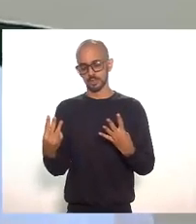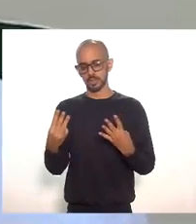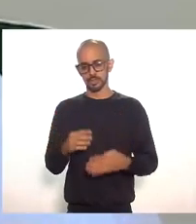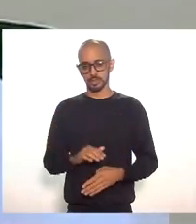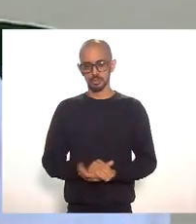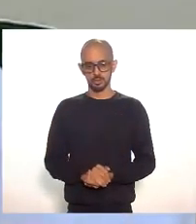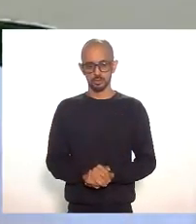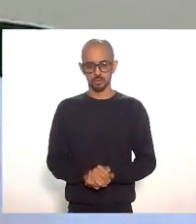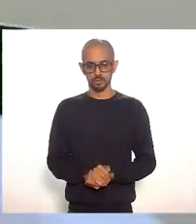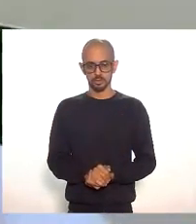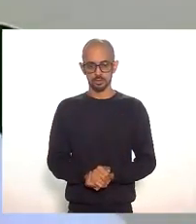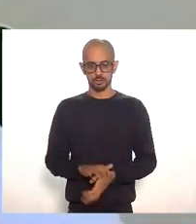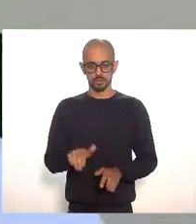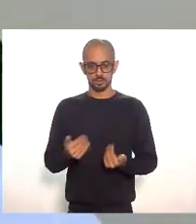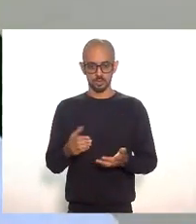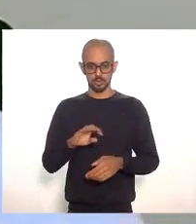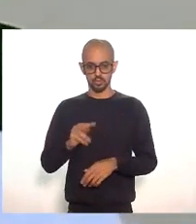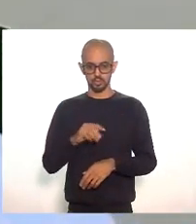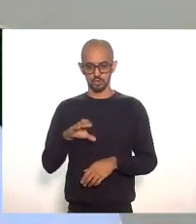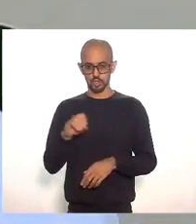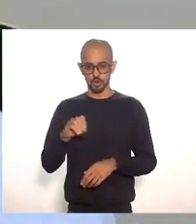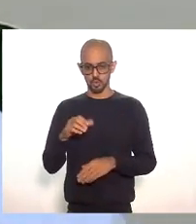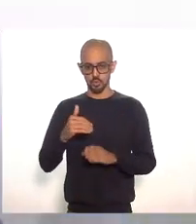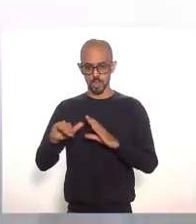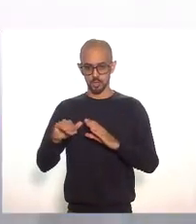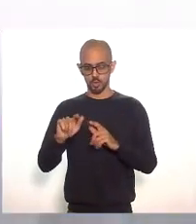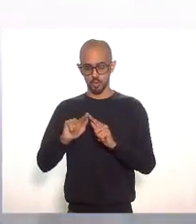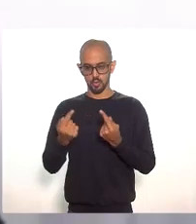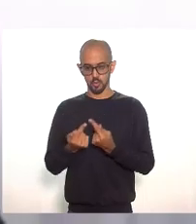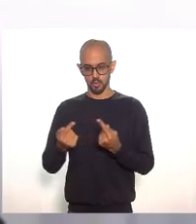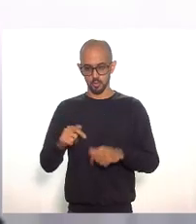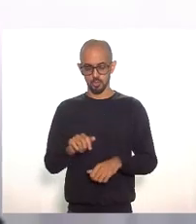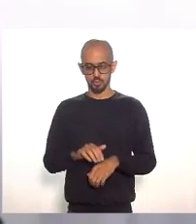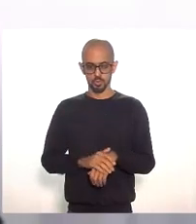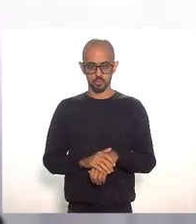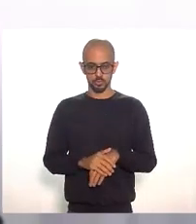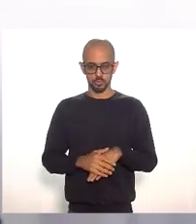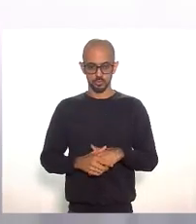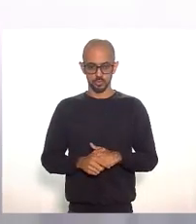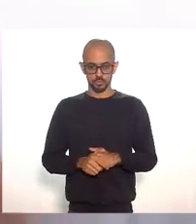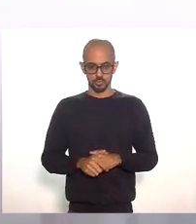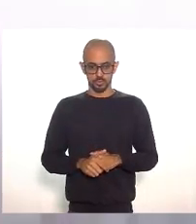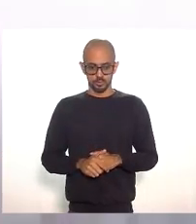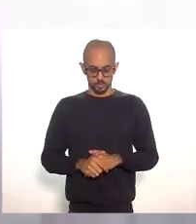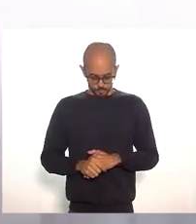tem o voto, ele enviou aqui o áudio dele. Consignado, voto dele.